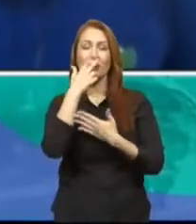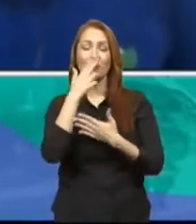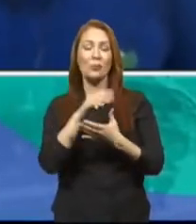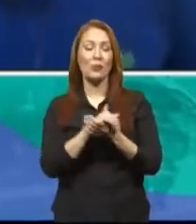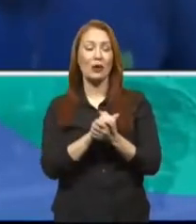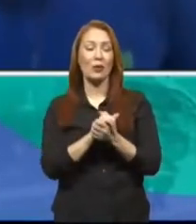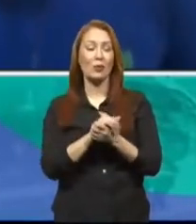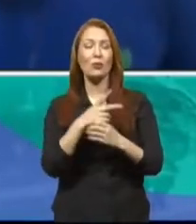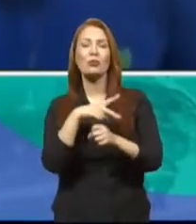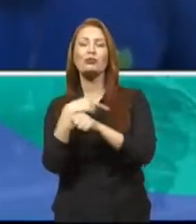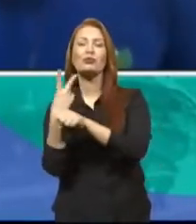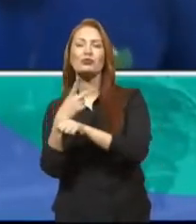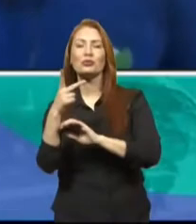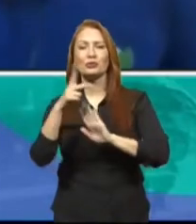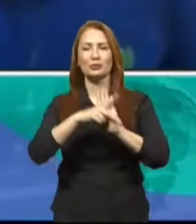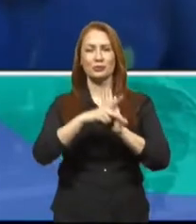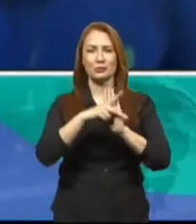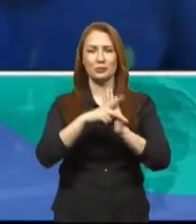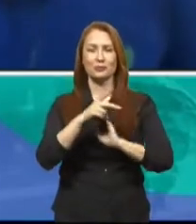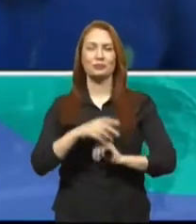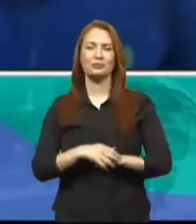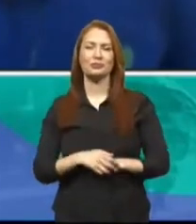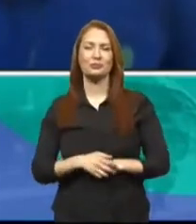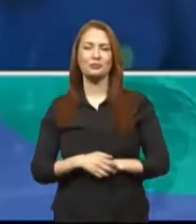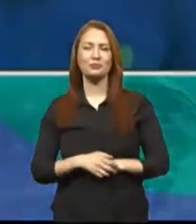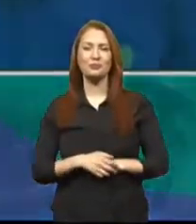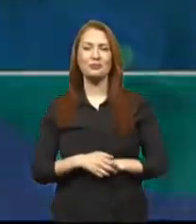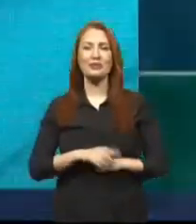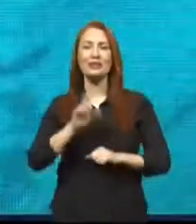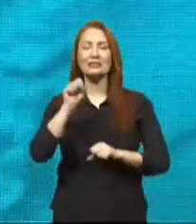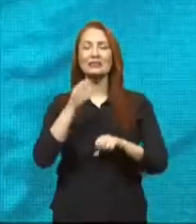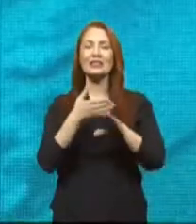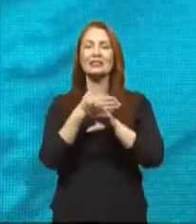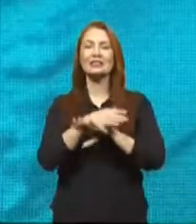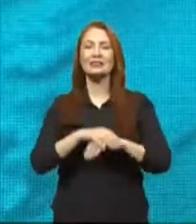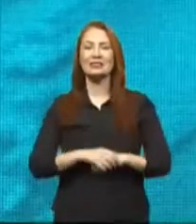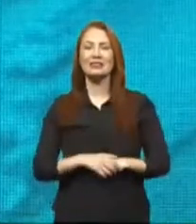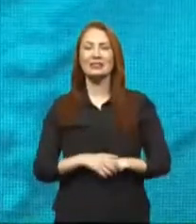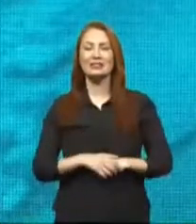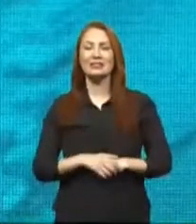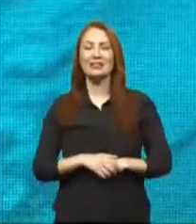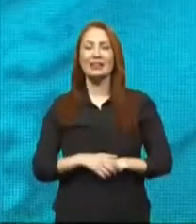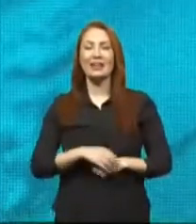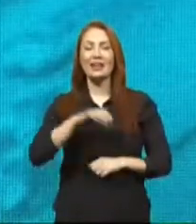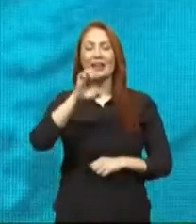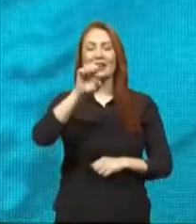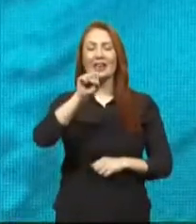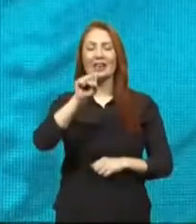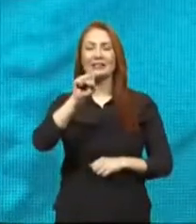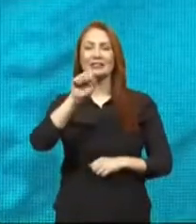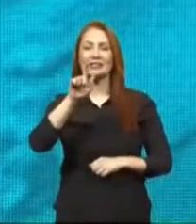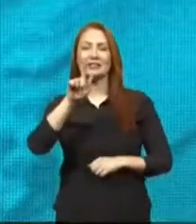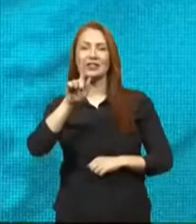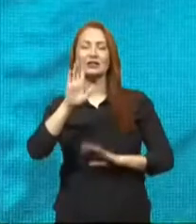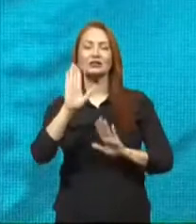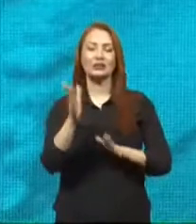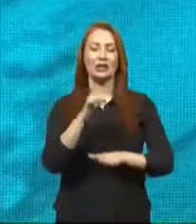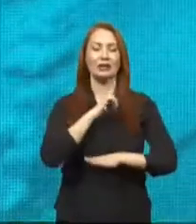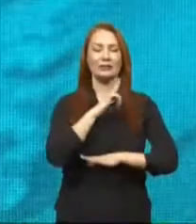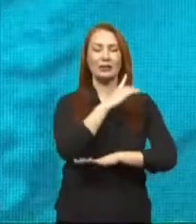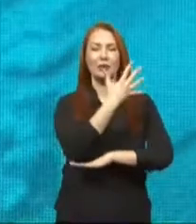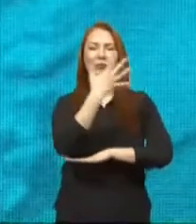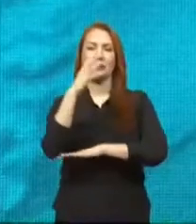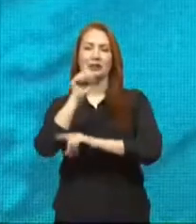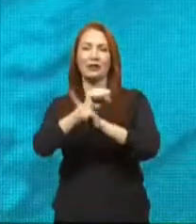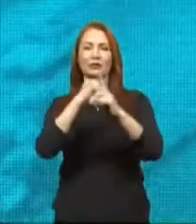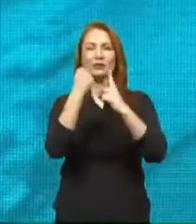né? Sim. Eles estão entrando no ESG. Então, olha, já tem o G da governança, já tem o ambiental e o social, né, Osmar? Agora vai